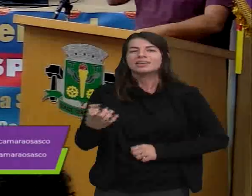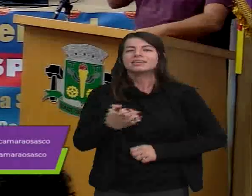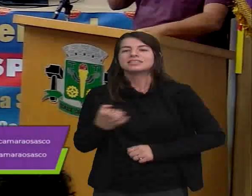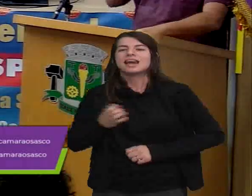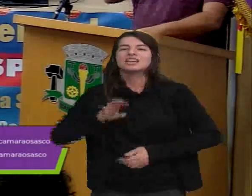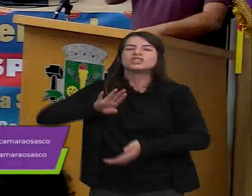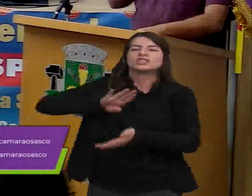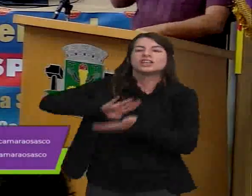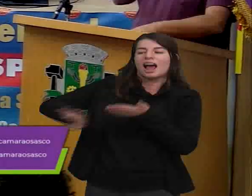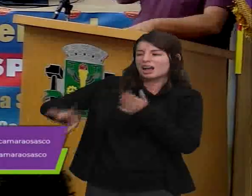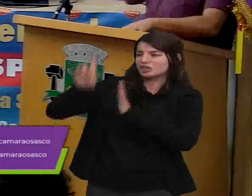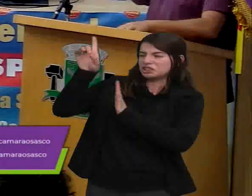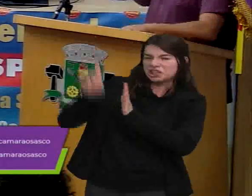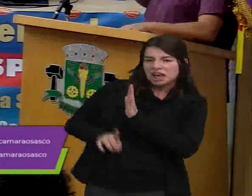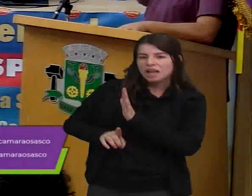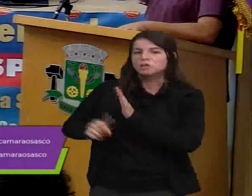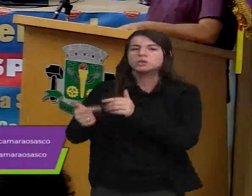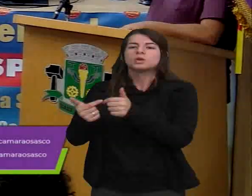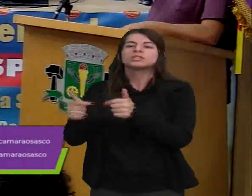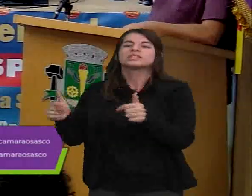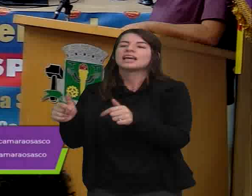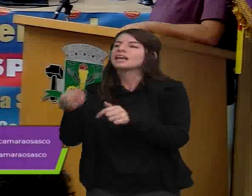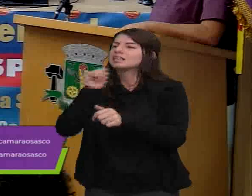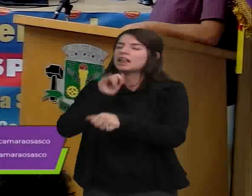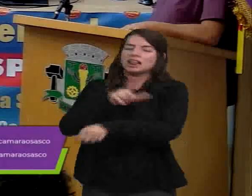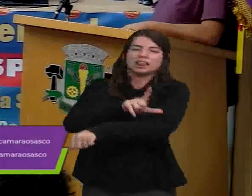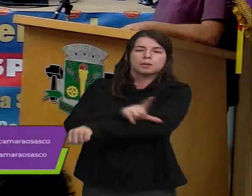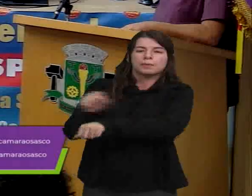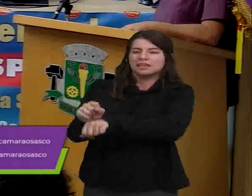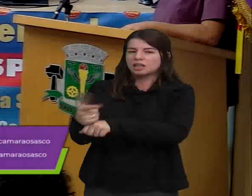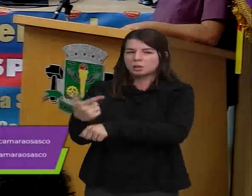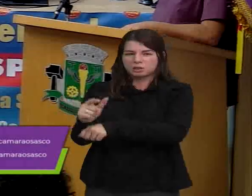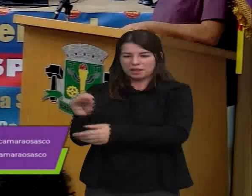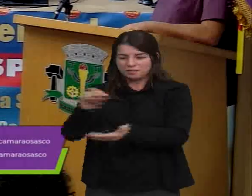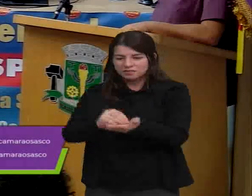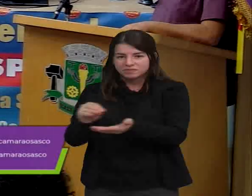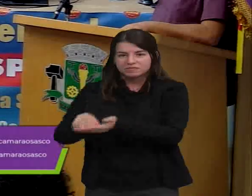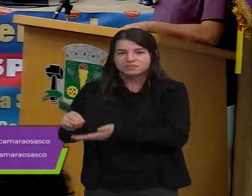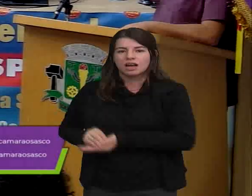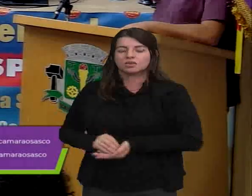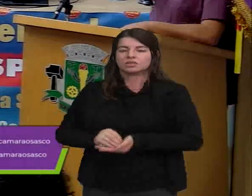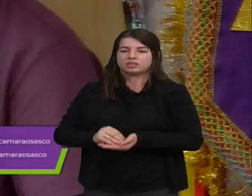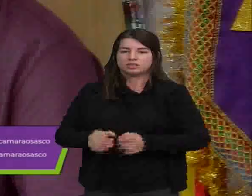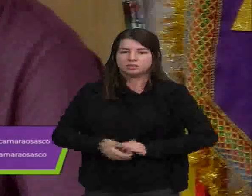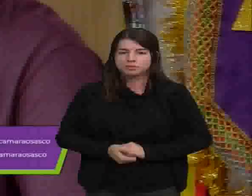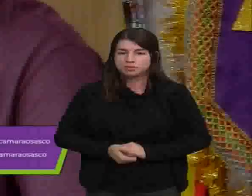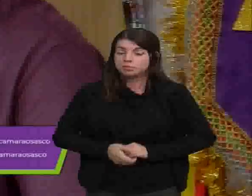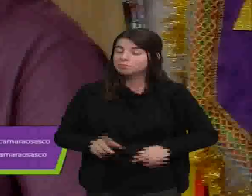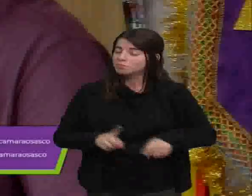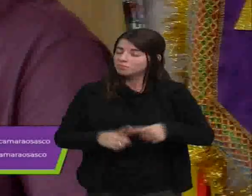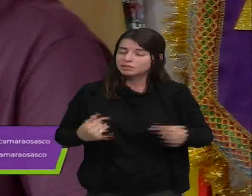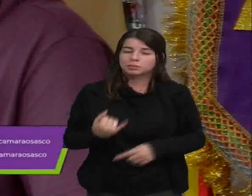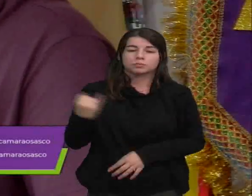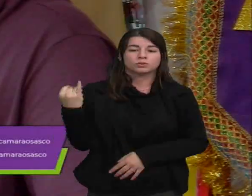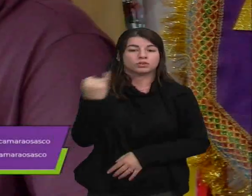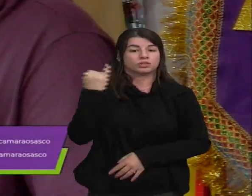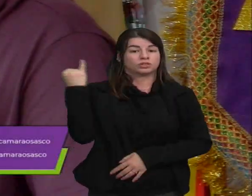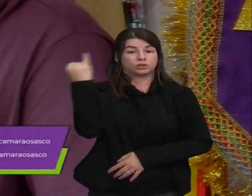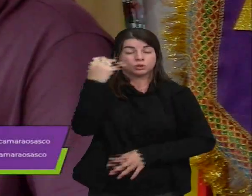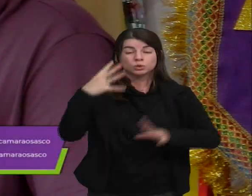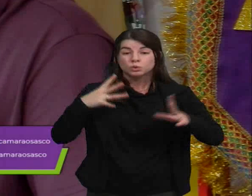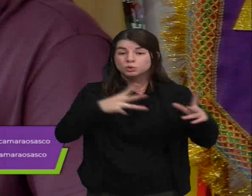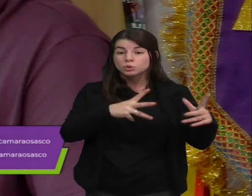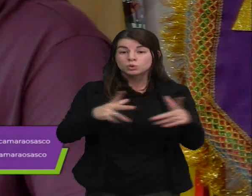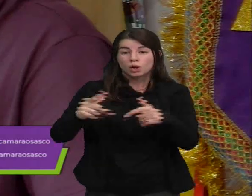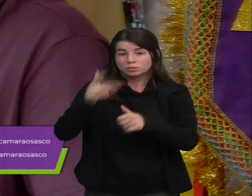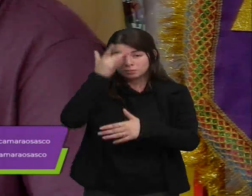legislarem sobre o seu serviço de saneamento da maneira como o Ronaldo já explicou aqui mas é fundamental que todas as lideranças